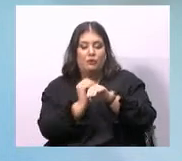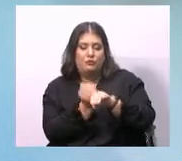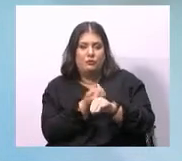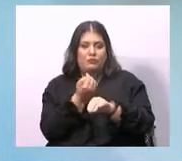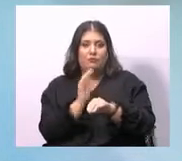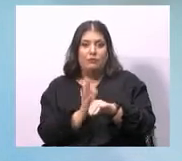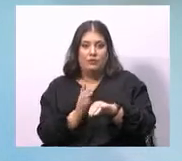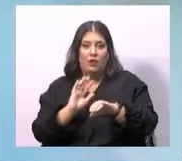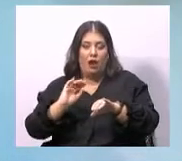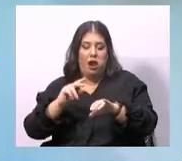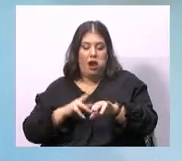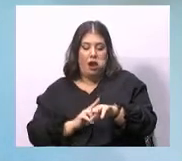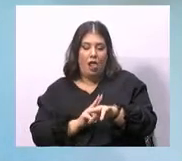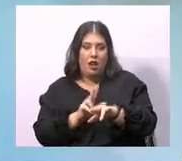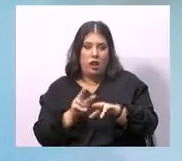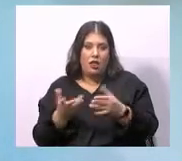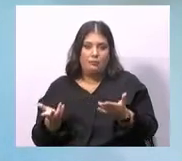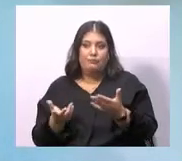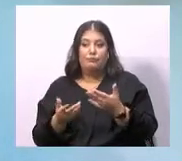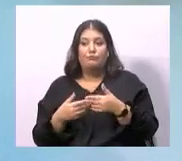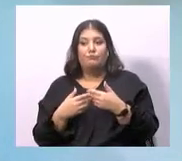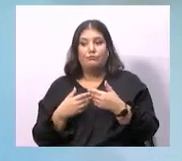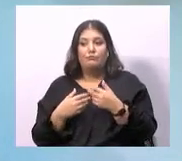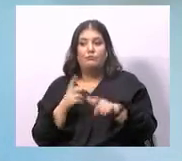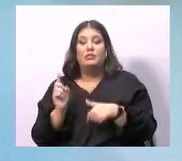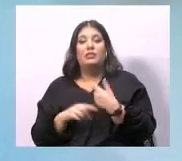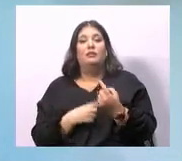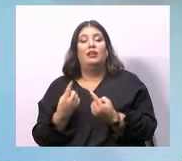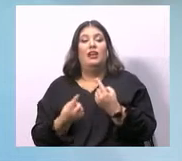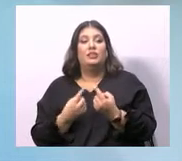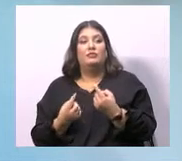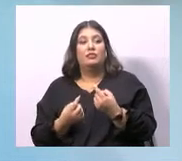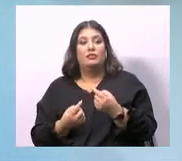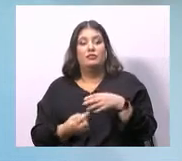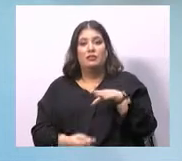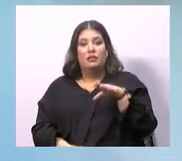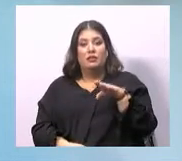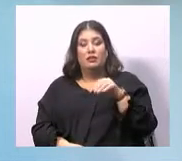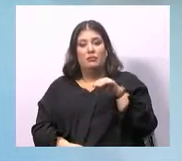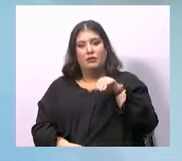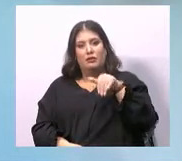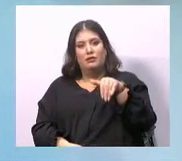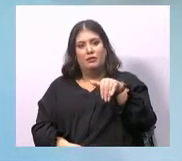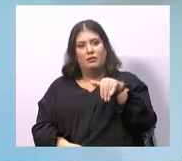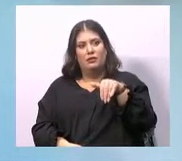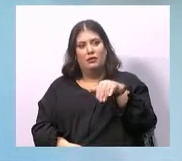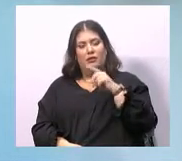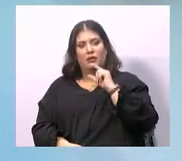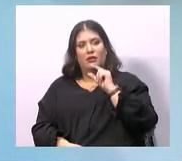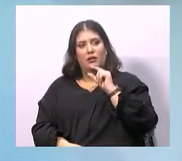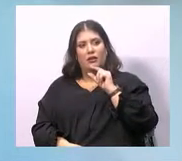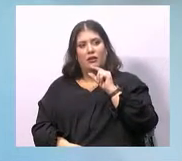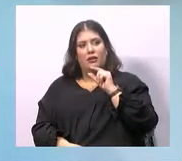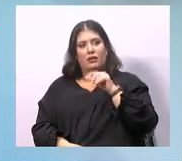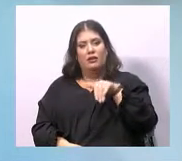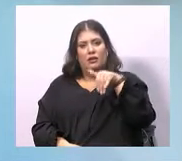tecidos e ligamentos e tal, que depois, muitas vezes, podem para o pé equino, que é um pé chamado... fica em